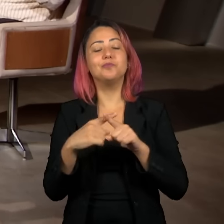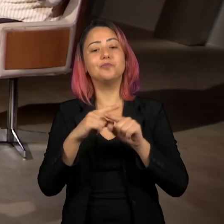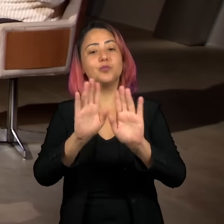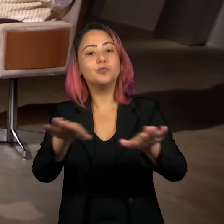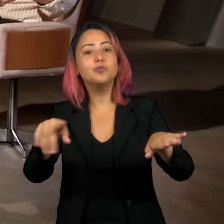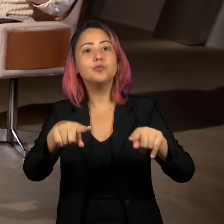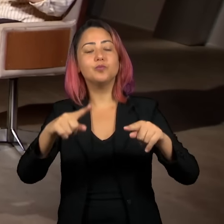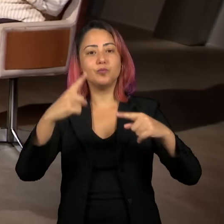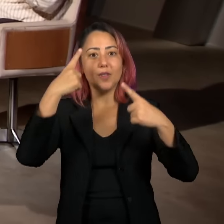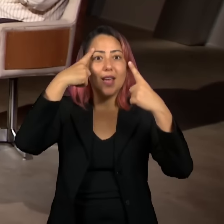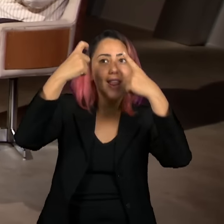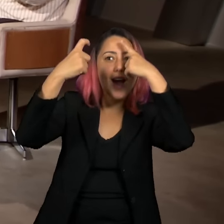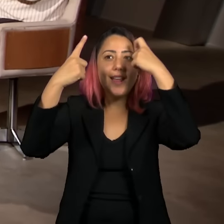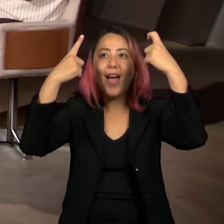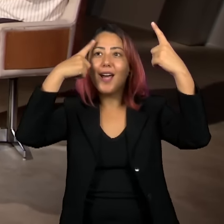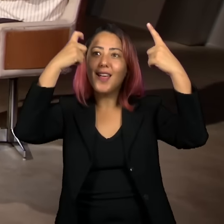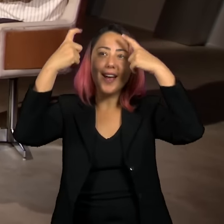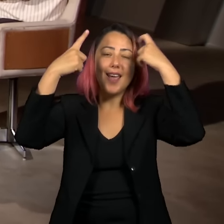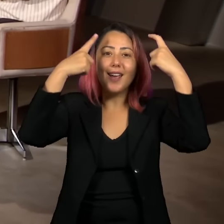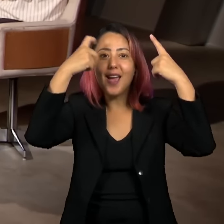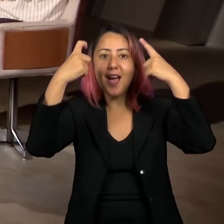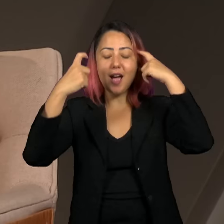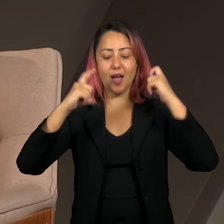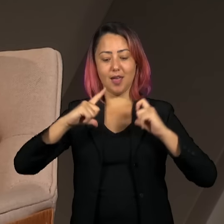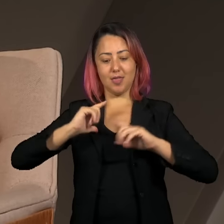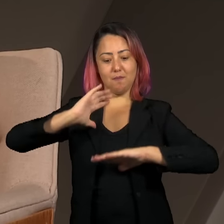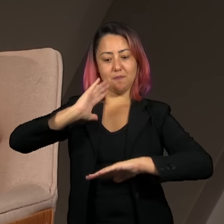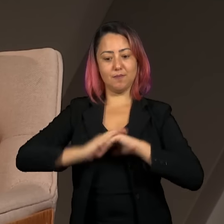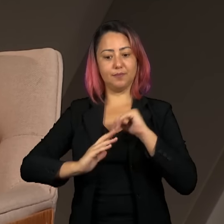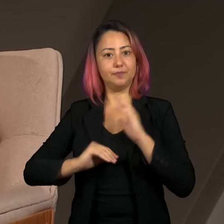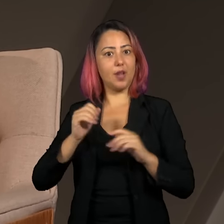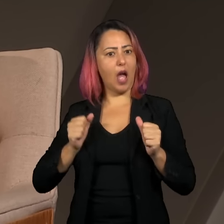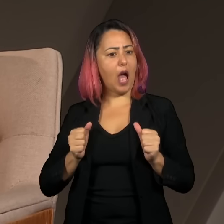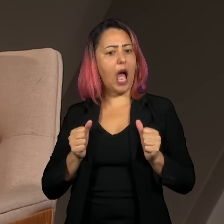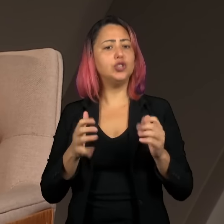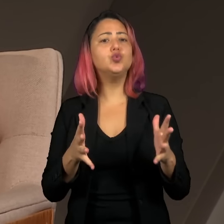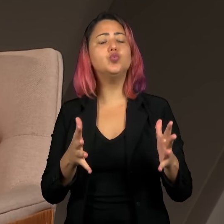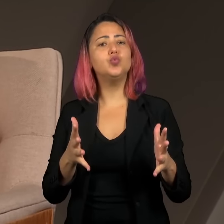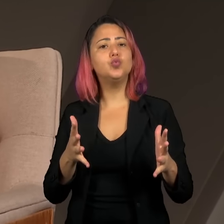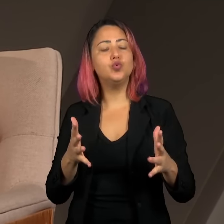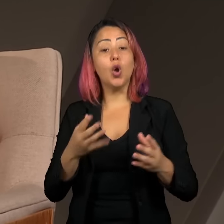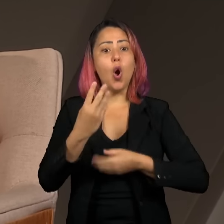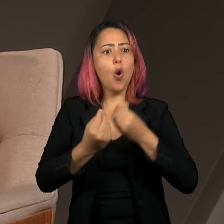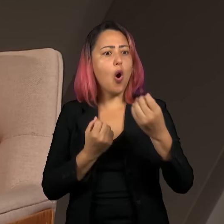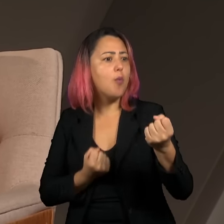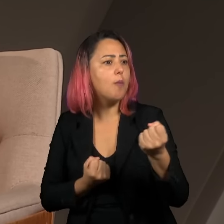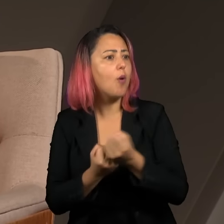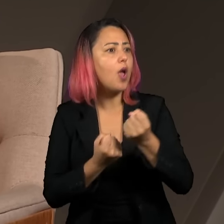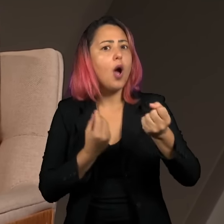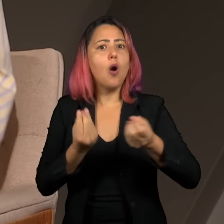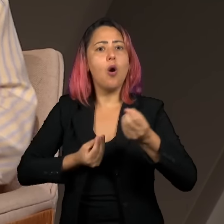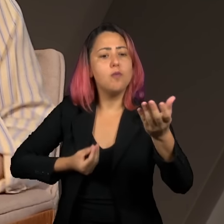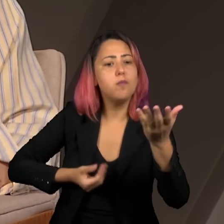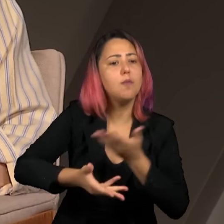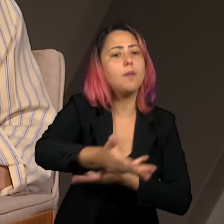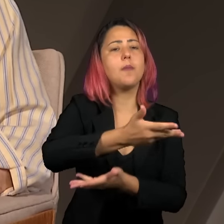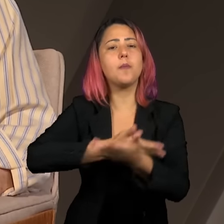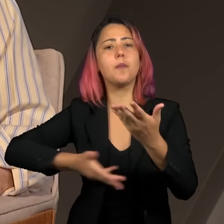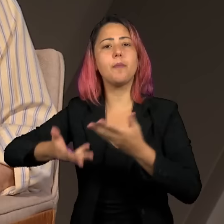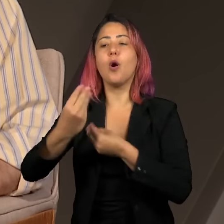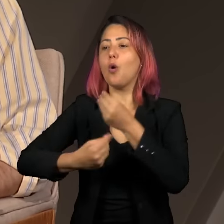coisas criar produtos né ter atitudes de como que ele faz aquilo como é que ele colabora como é que ele trabalha com outro e assim por